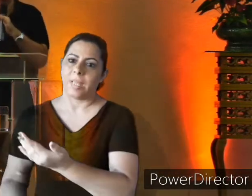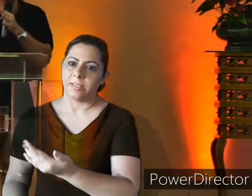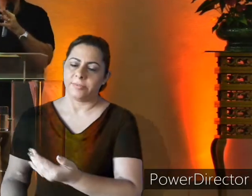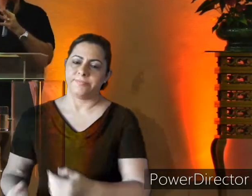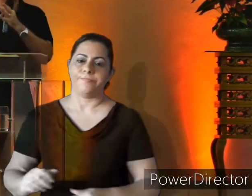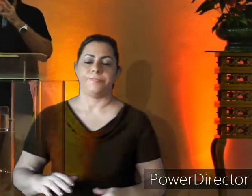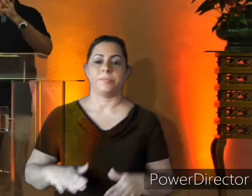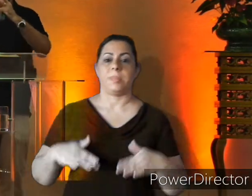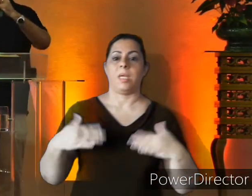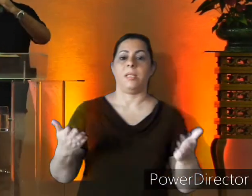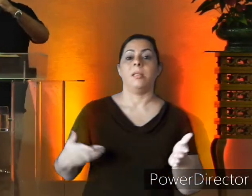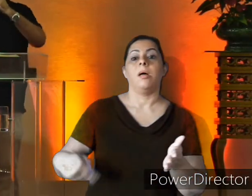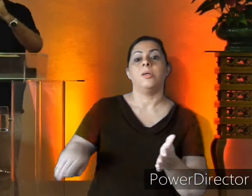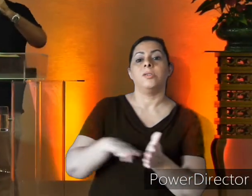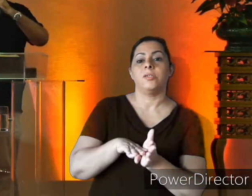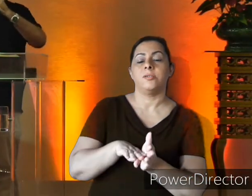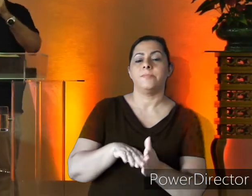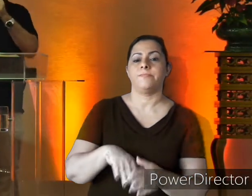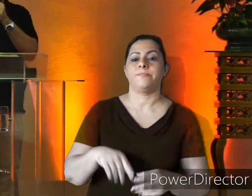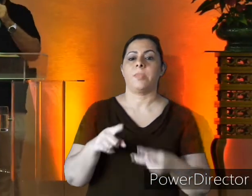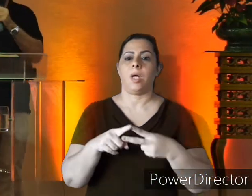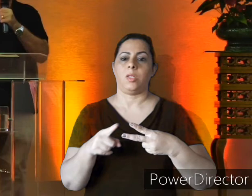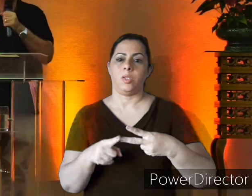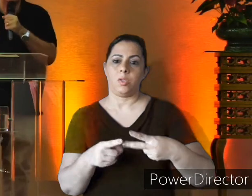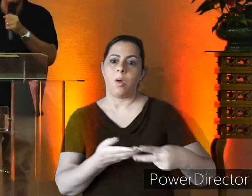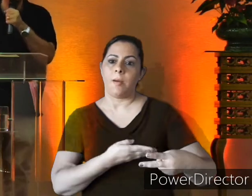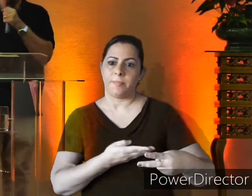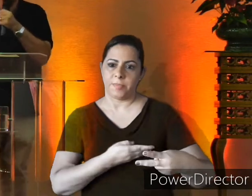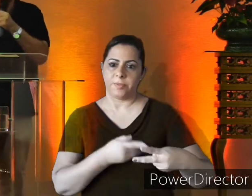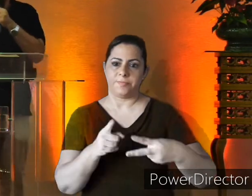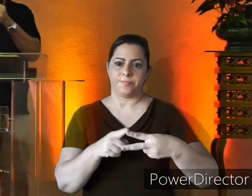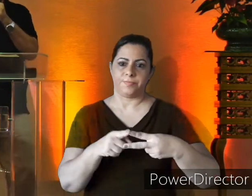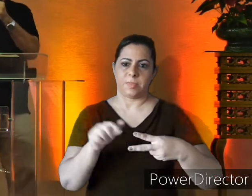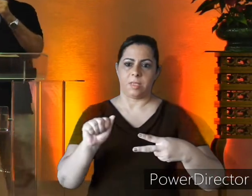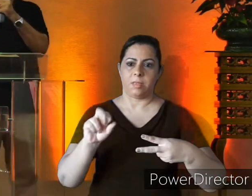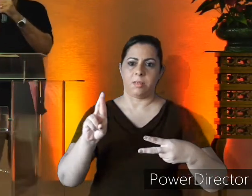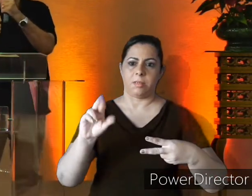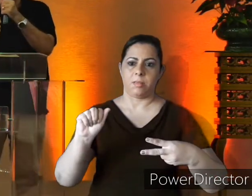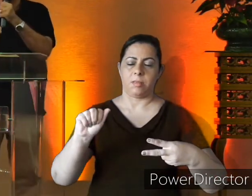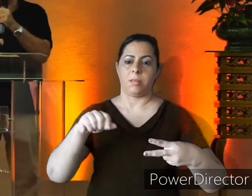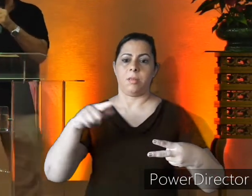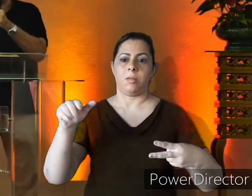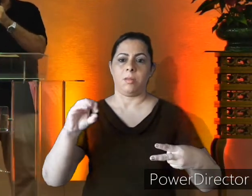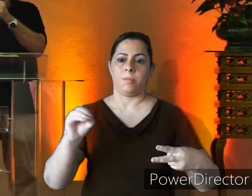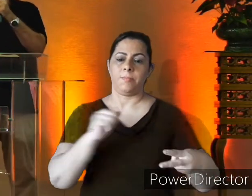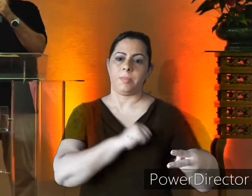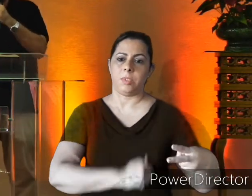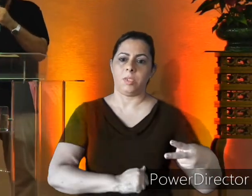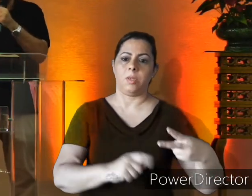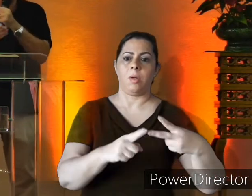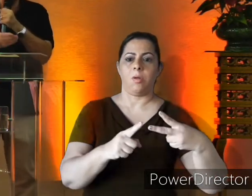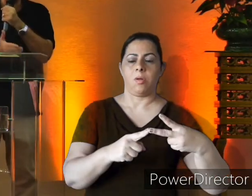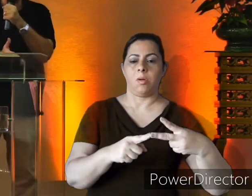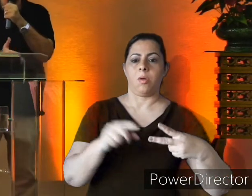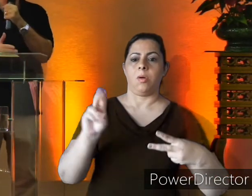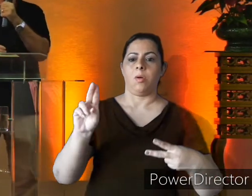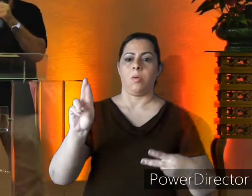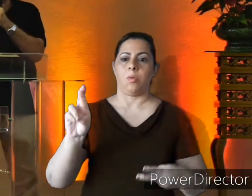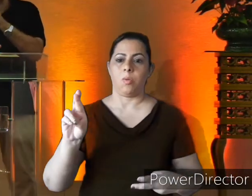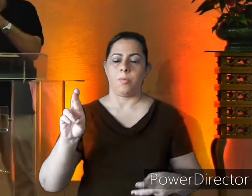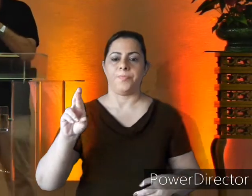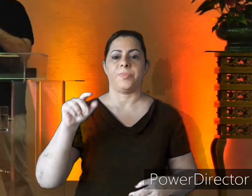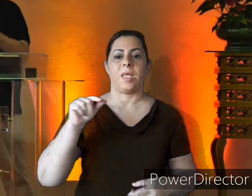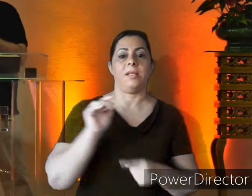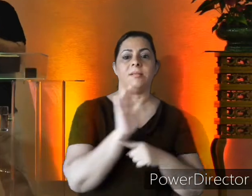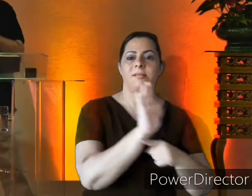sobre uma pedra, e cada um ajuda a segurar os braços de Moisés, e aí Josué vence a guerra. Josué aprendeu